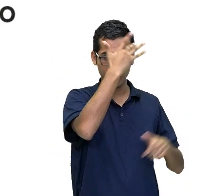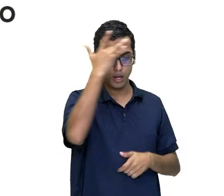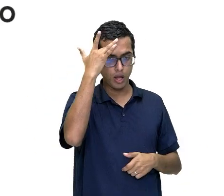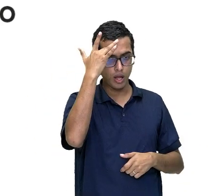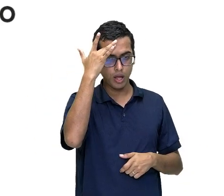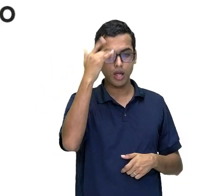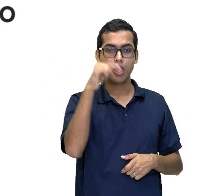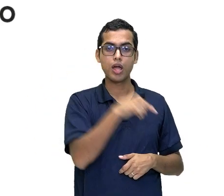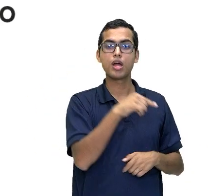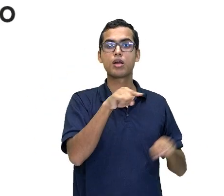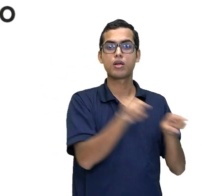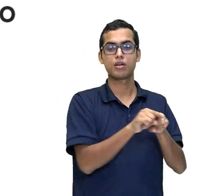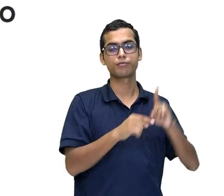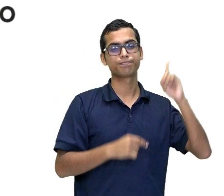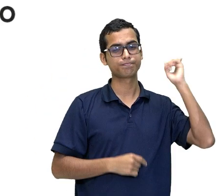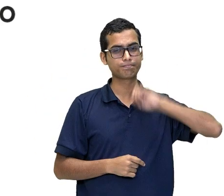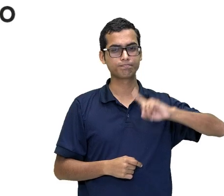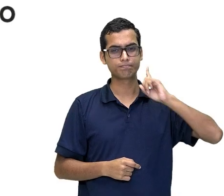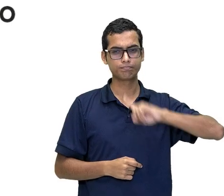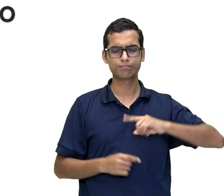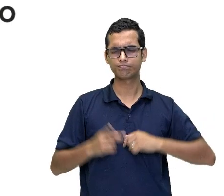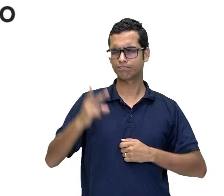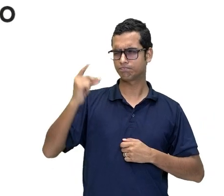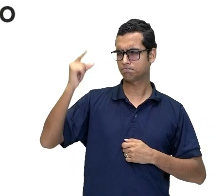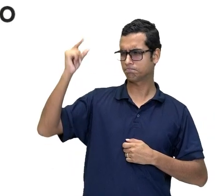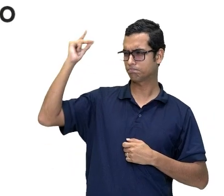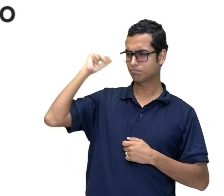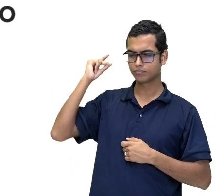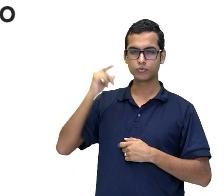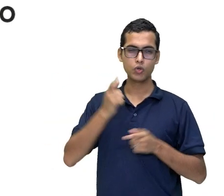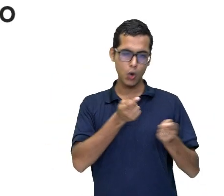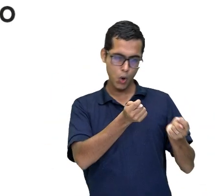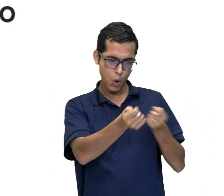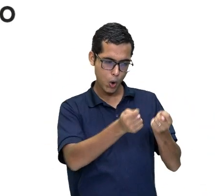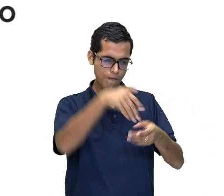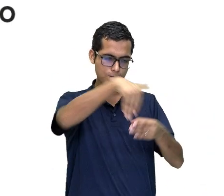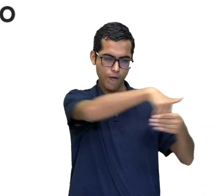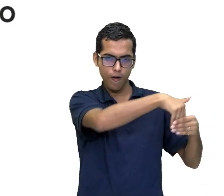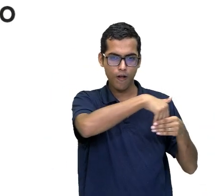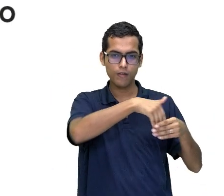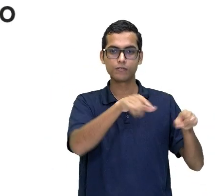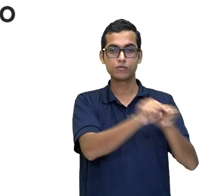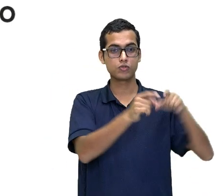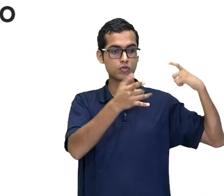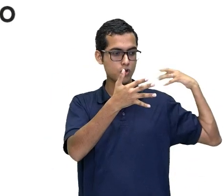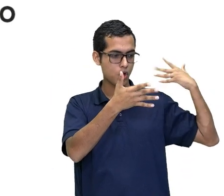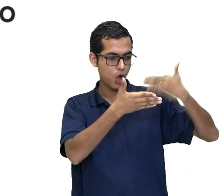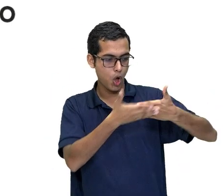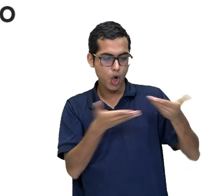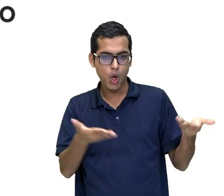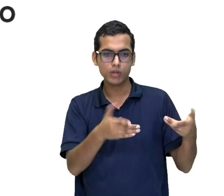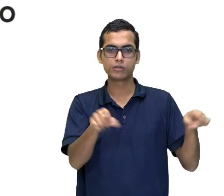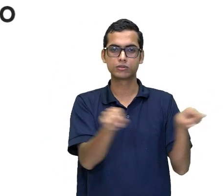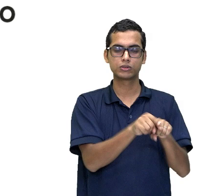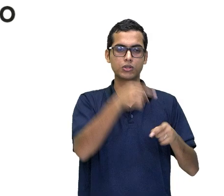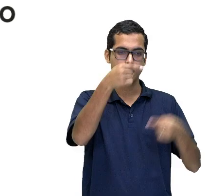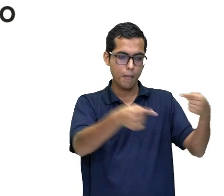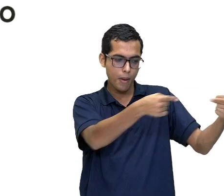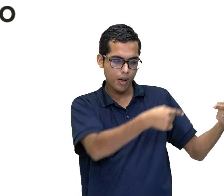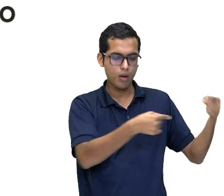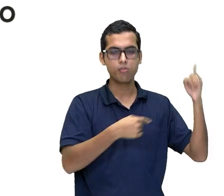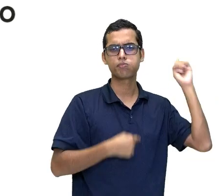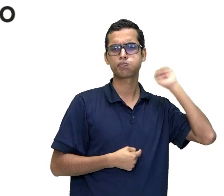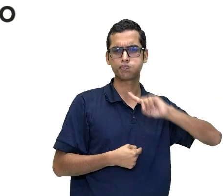era Minas Gerais. Controlava grande parte dos votos, inclusive hoje, tá, gente? Minas Gerais, politicamente falando,